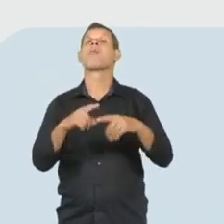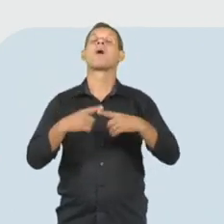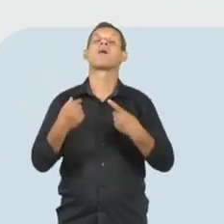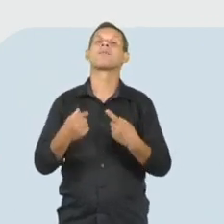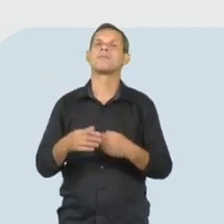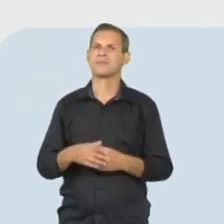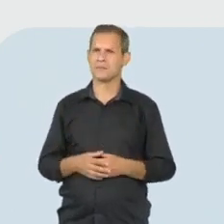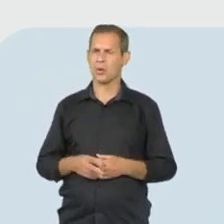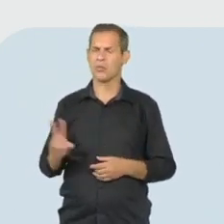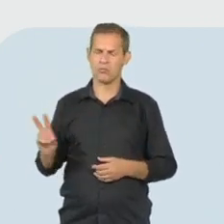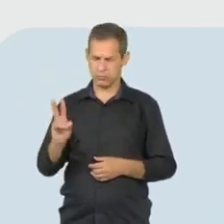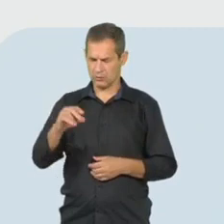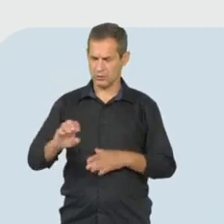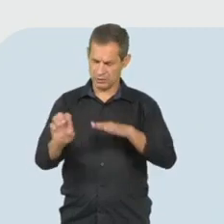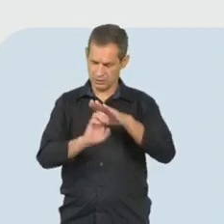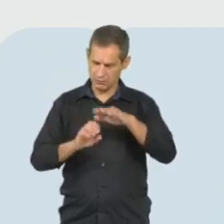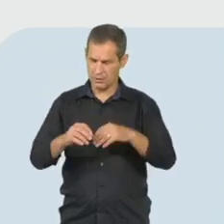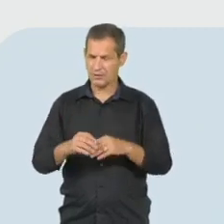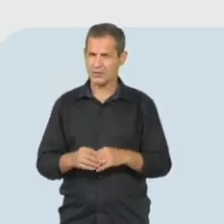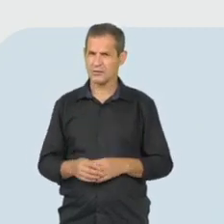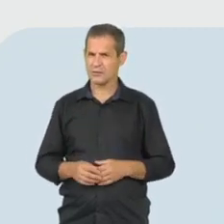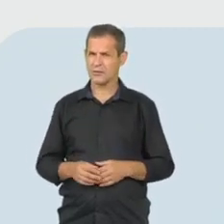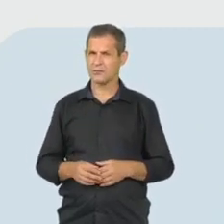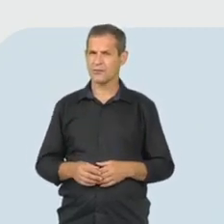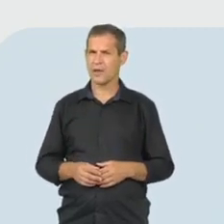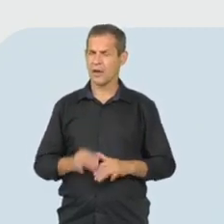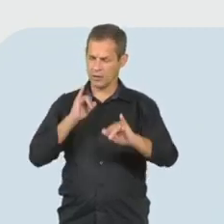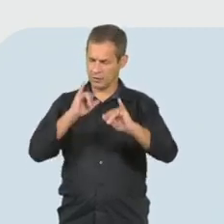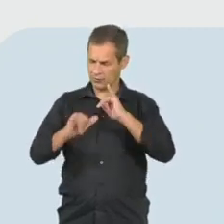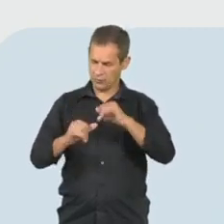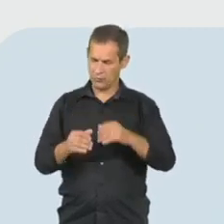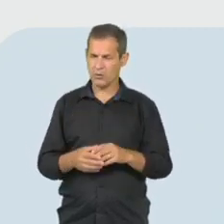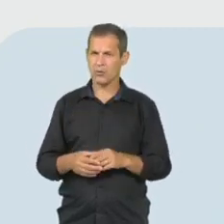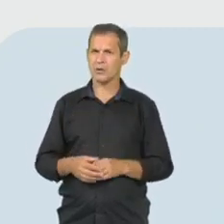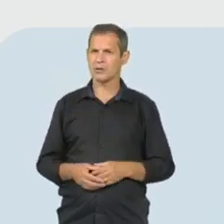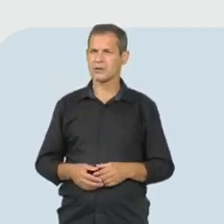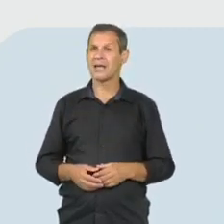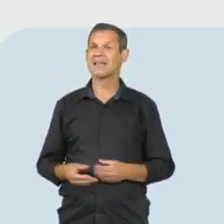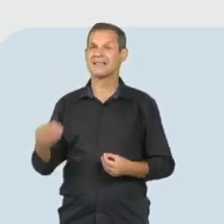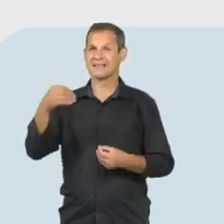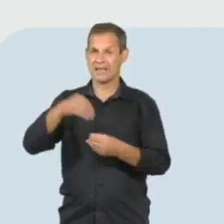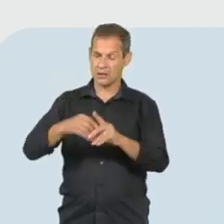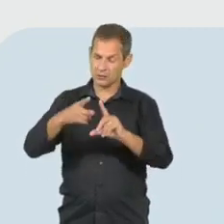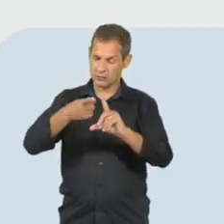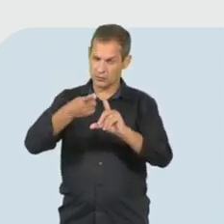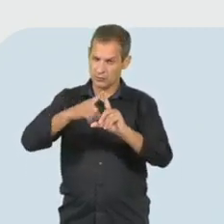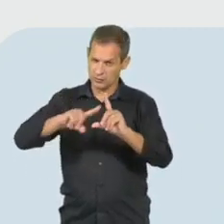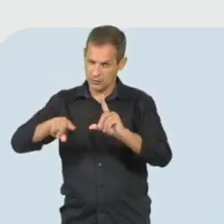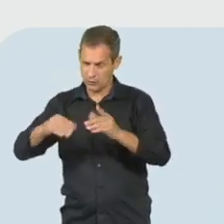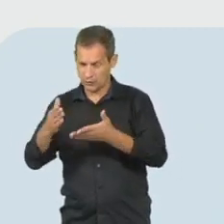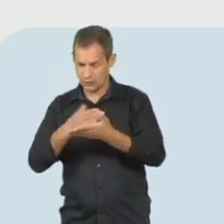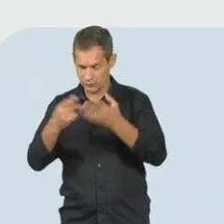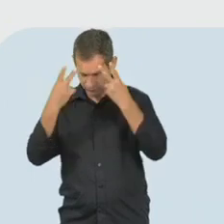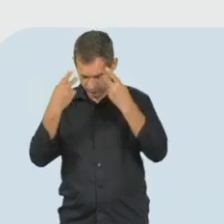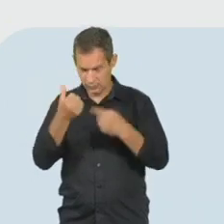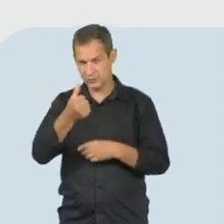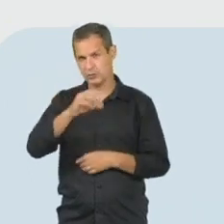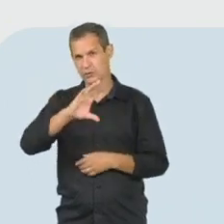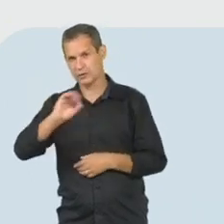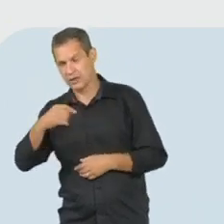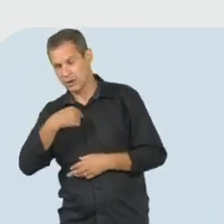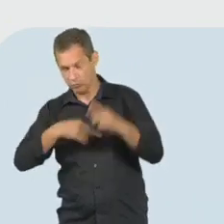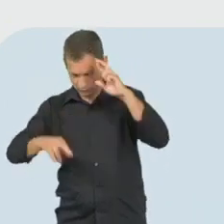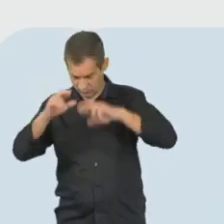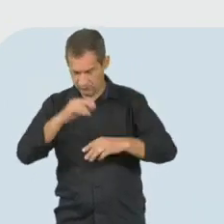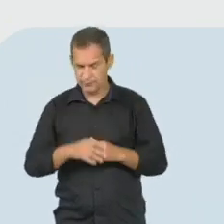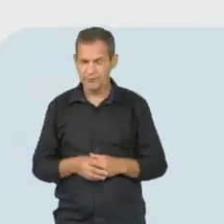aqui o valor que a empresa passou dentro da curva de distribuição normal de 80. E aí eu tenho uma